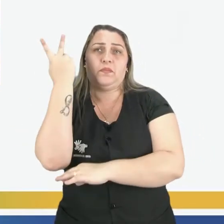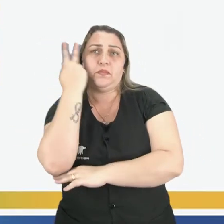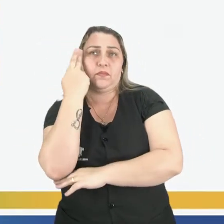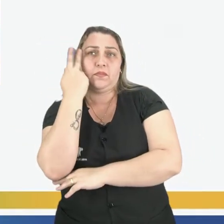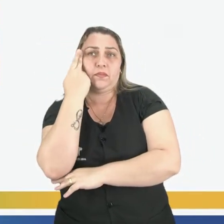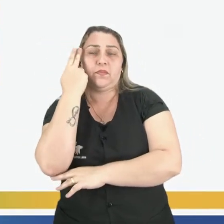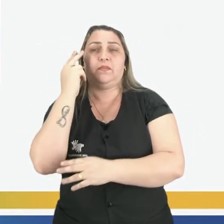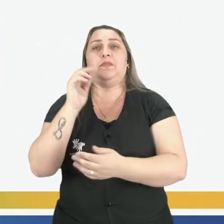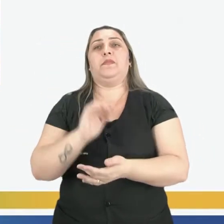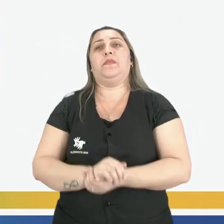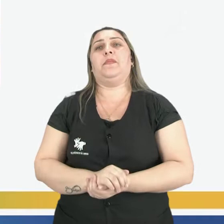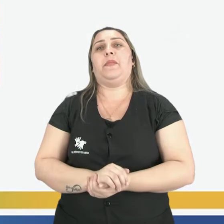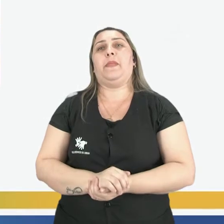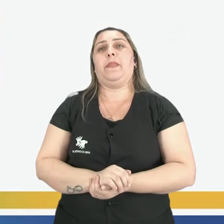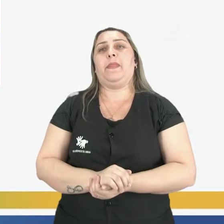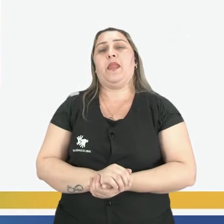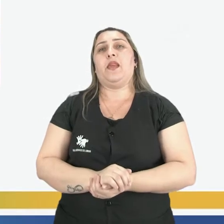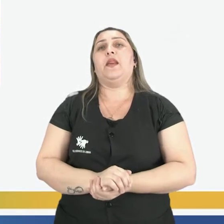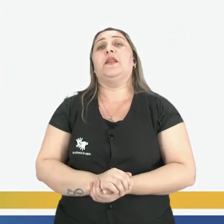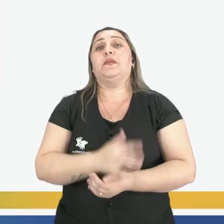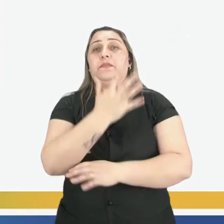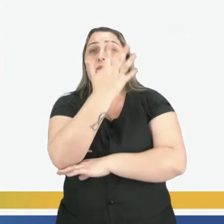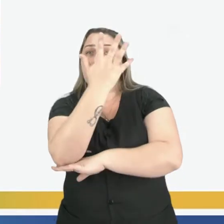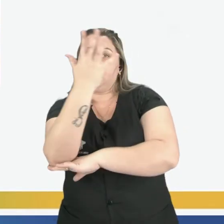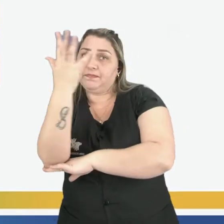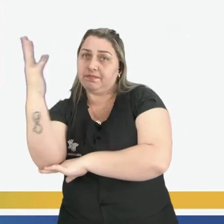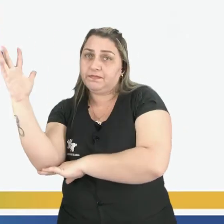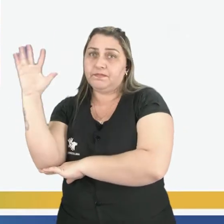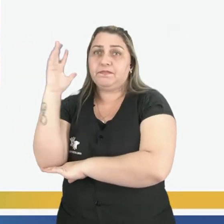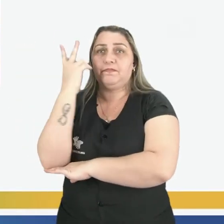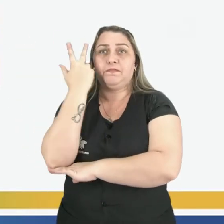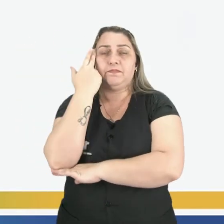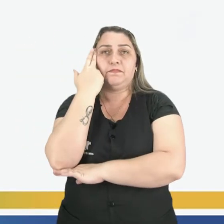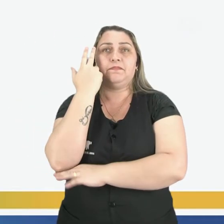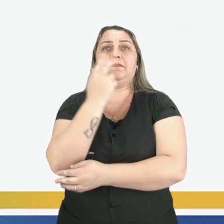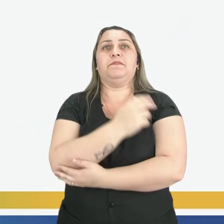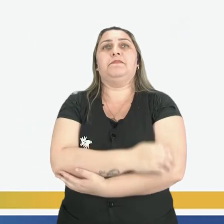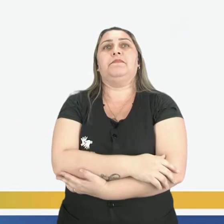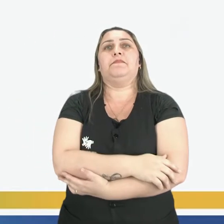natureza. Então, essa paisagem é uma paisagem natural.